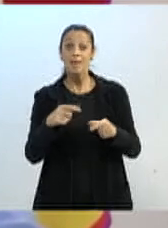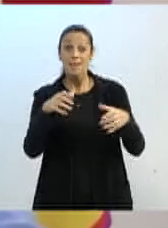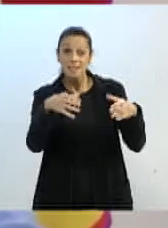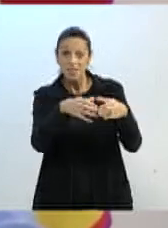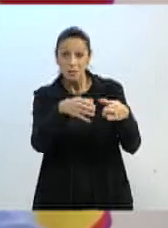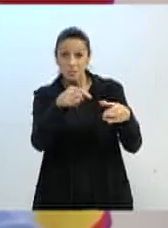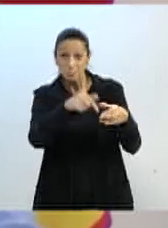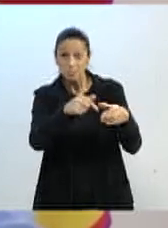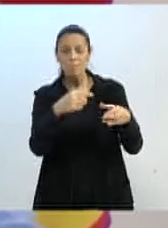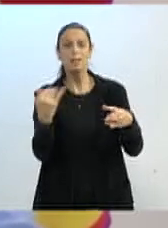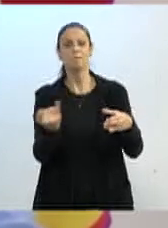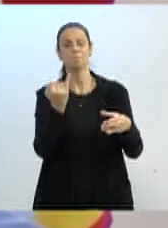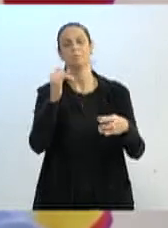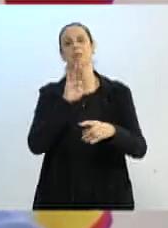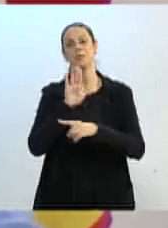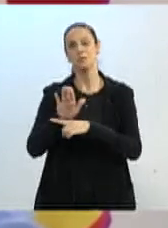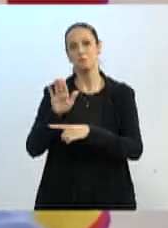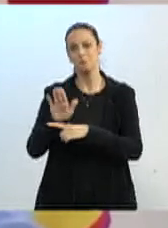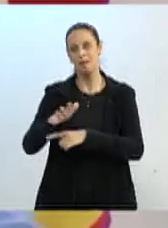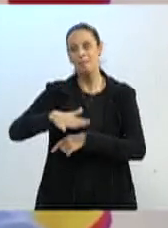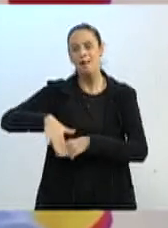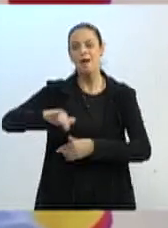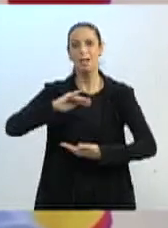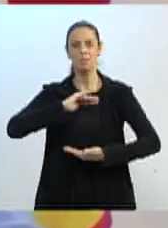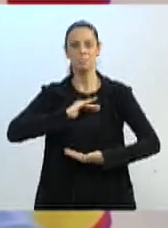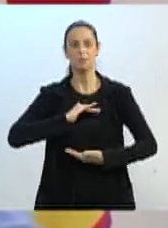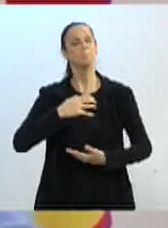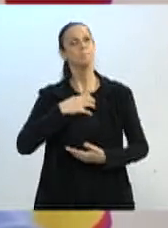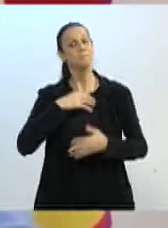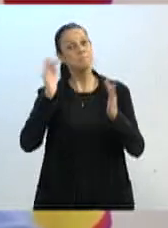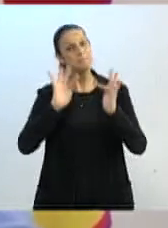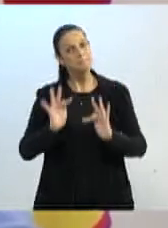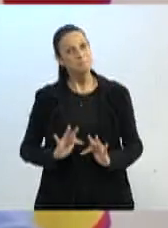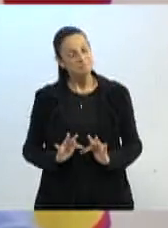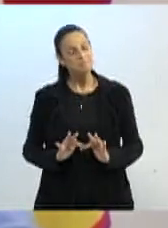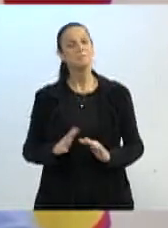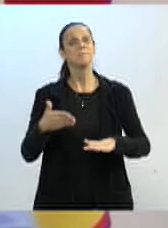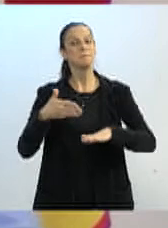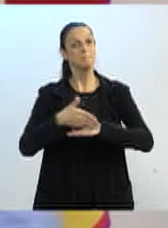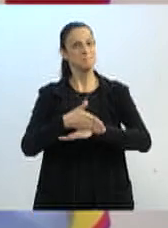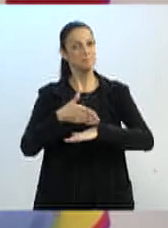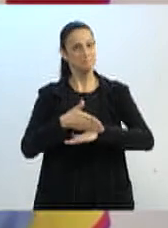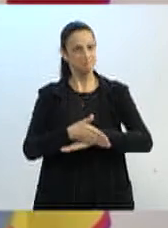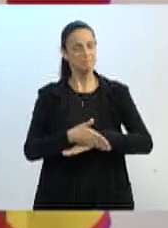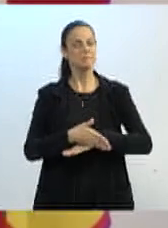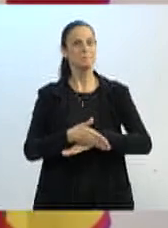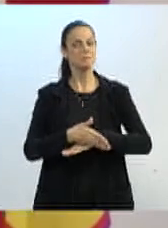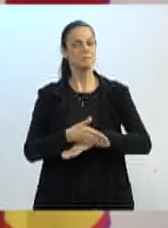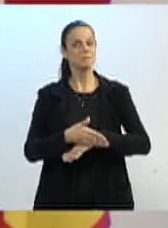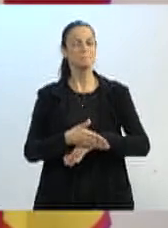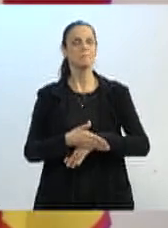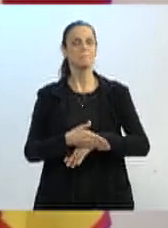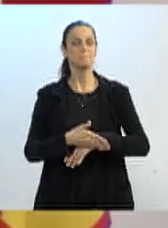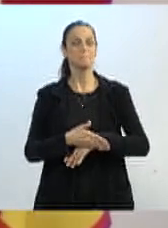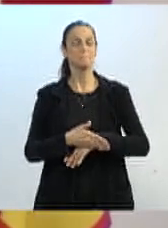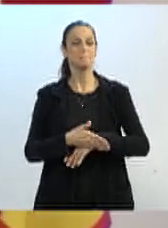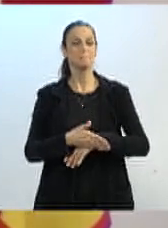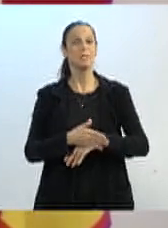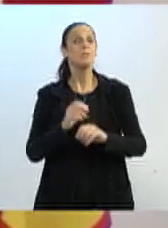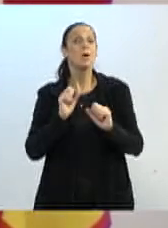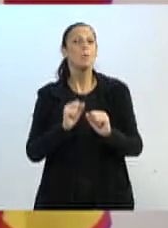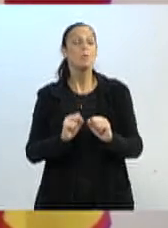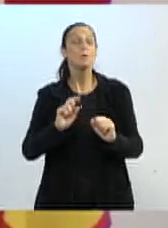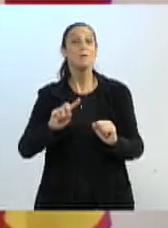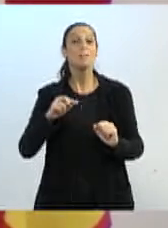Civil aqui na Câmara de Vereadores também fico muito feliz e participar desse momento para poder passar para